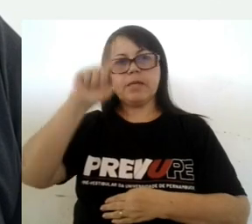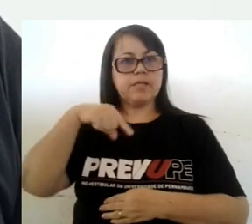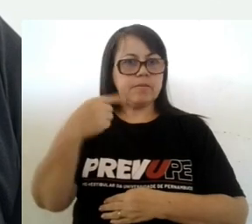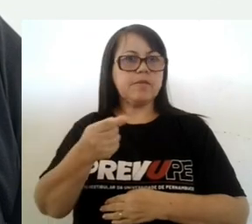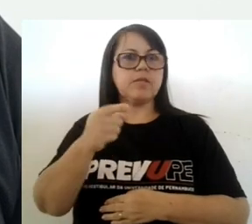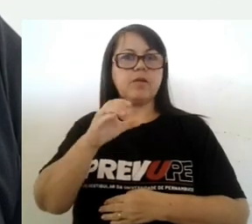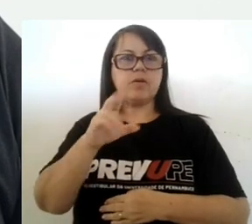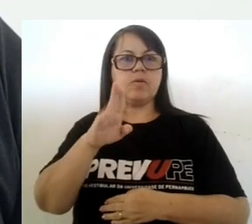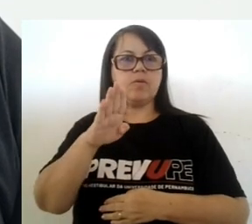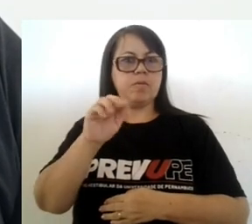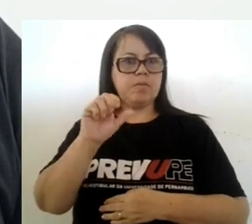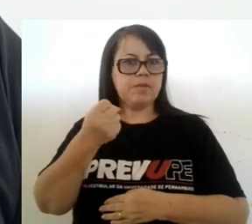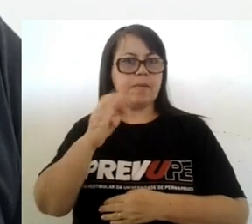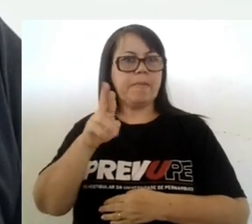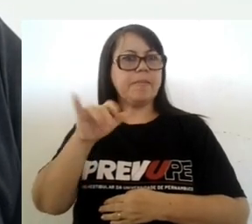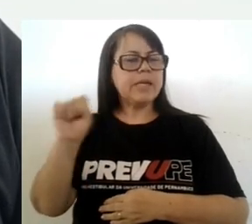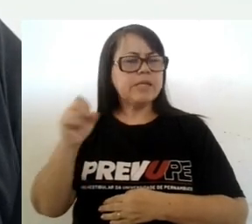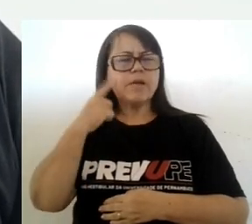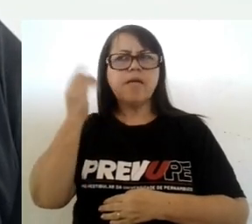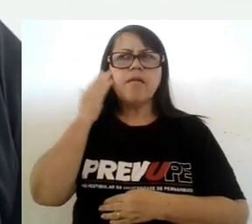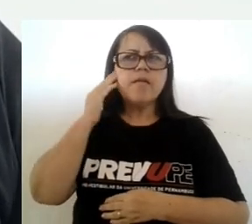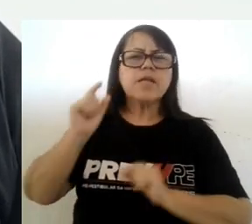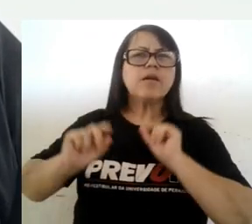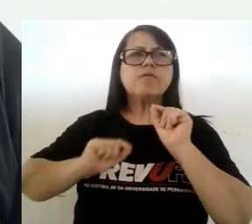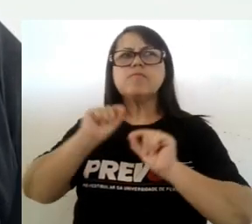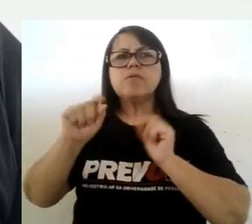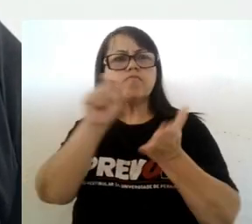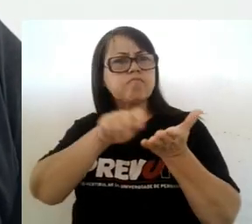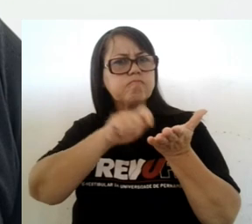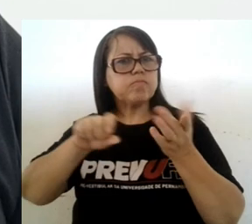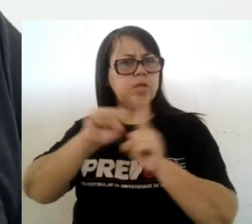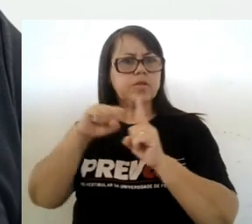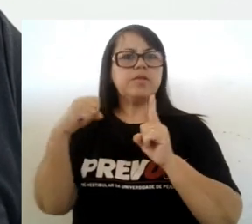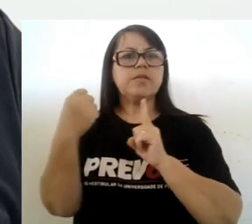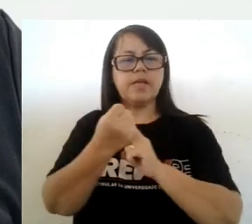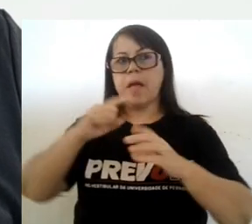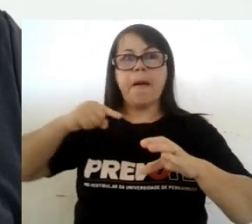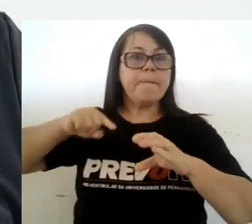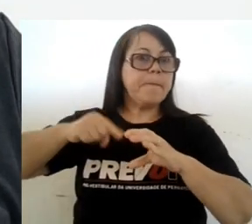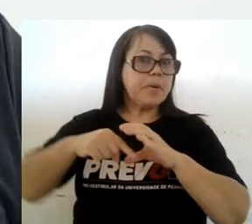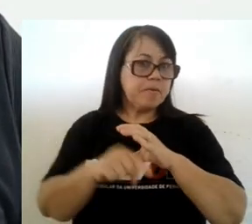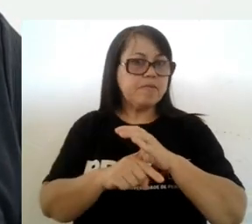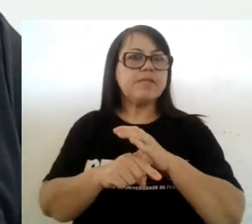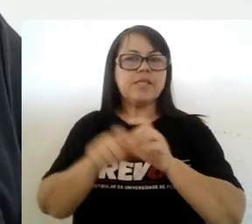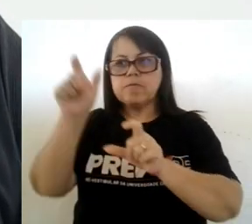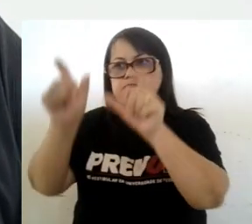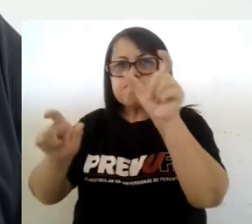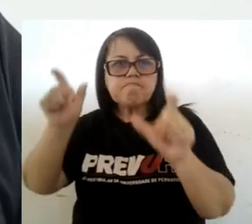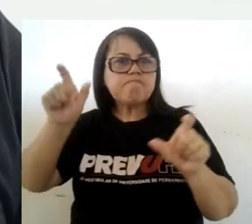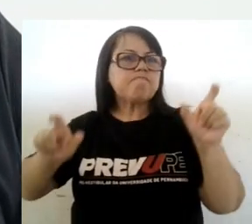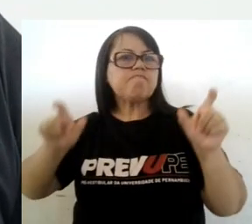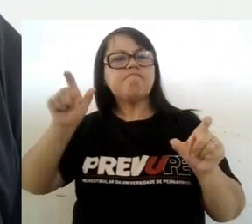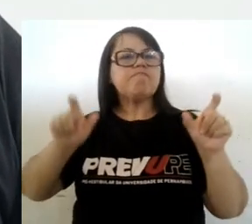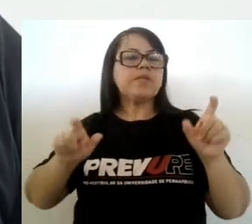leituras obrigatórias para entender a sutileza de suas críticas sociais e a profundidade dos seus personagens